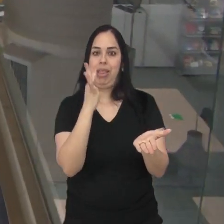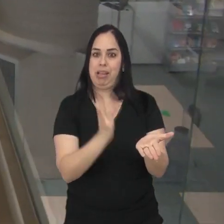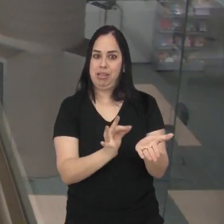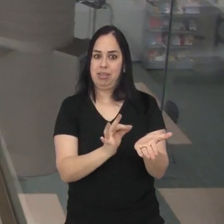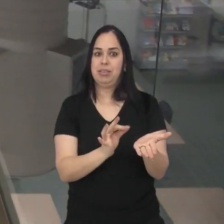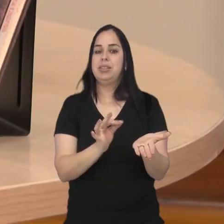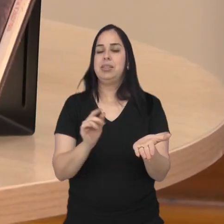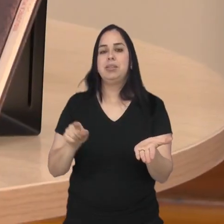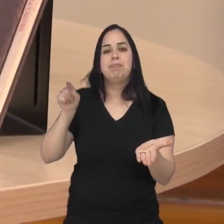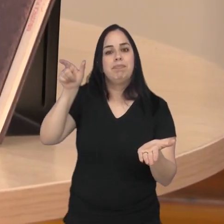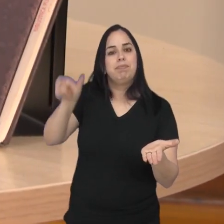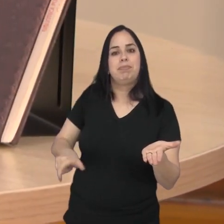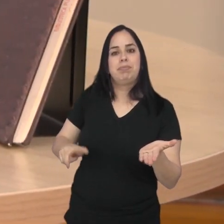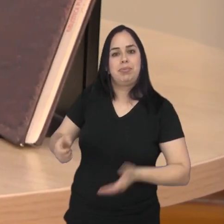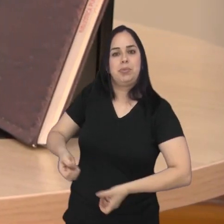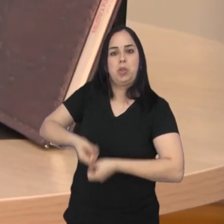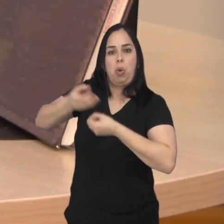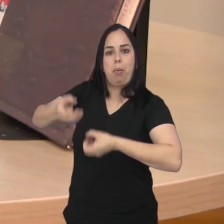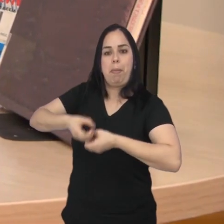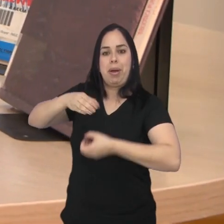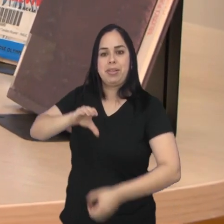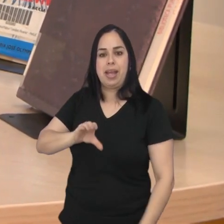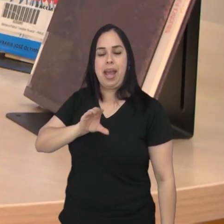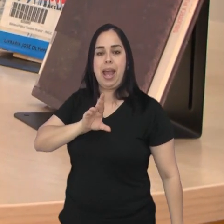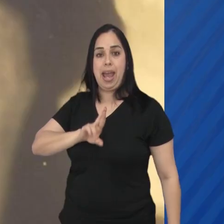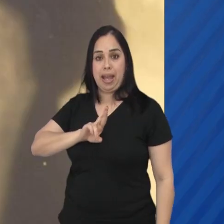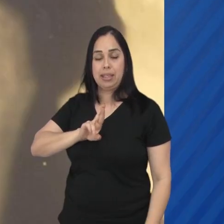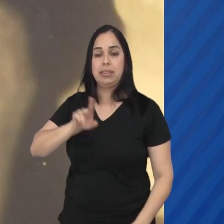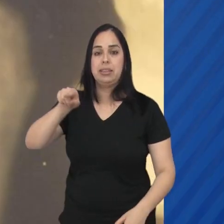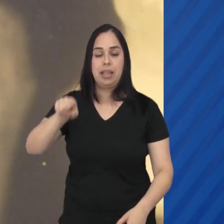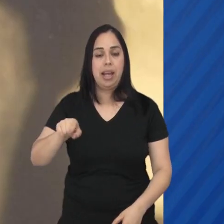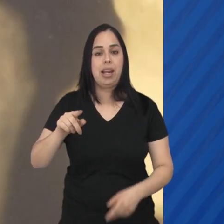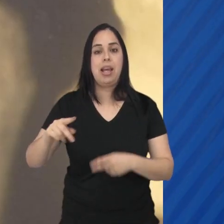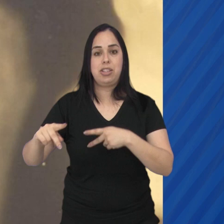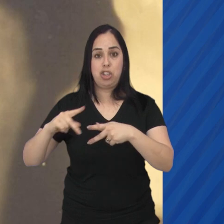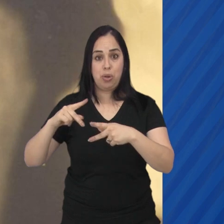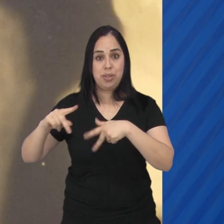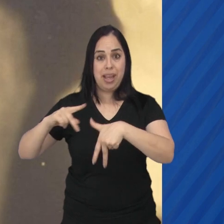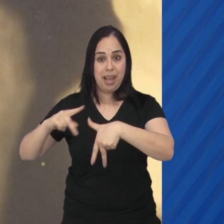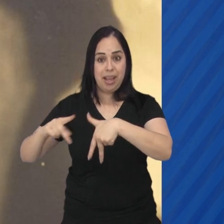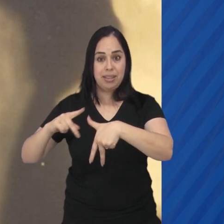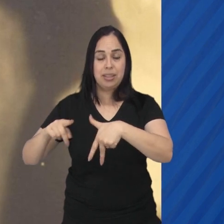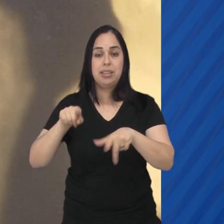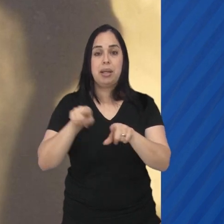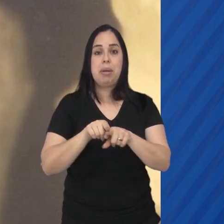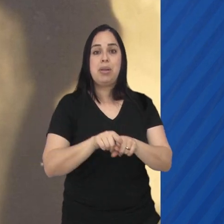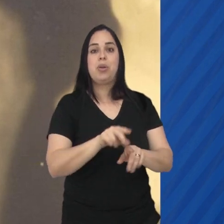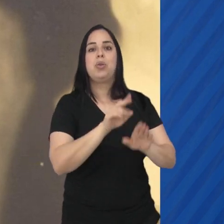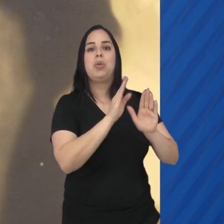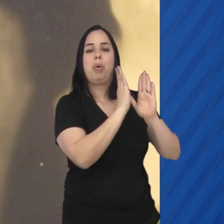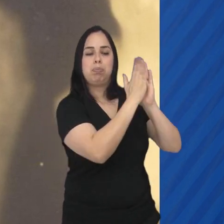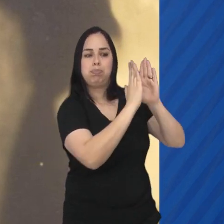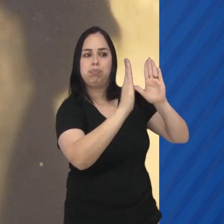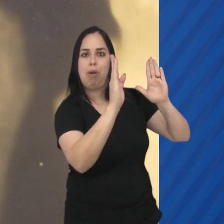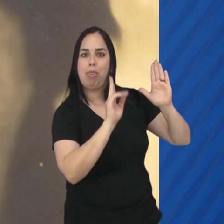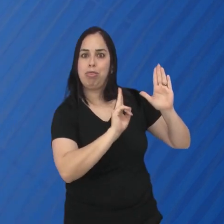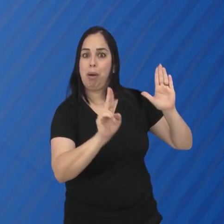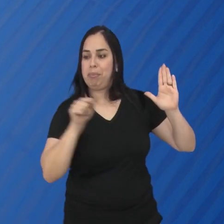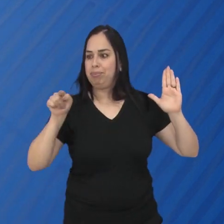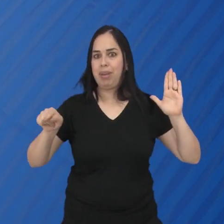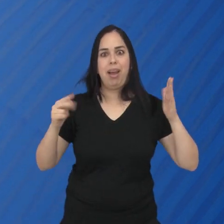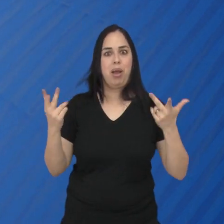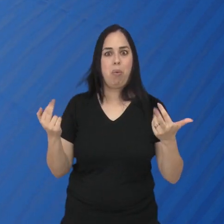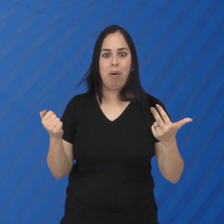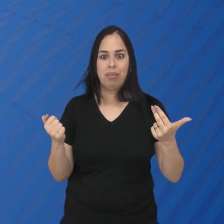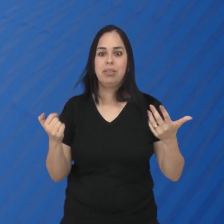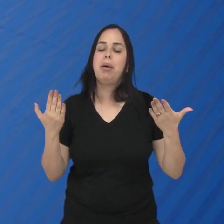merecem destaque. São obras do escritor Cassiano Ricardo, o joseense que dá nome à Biblioteca Municipal da cidade.